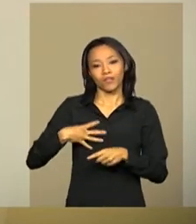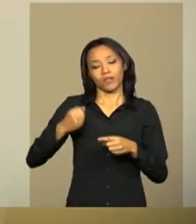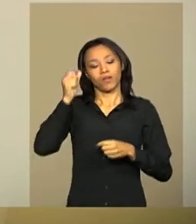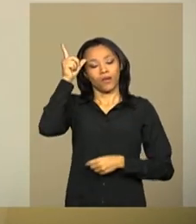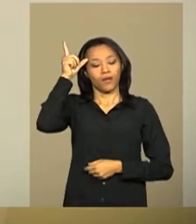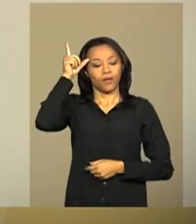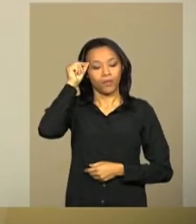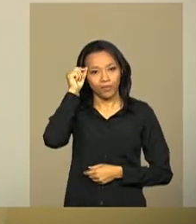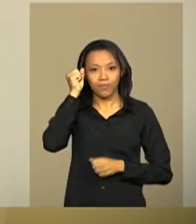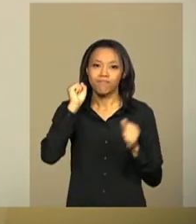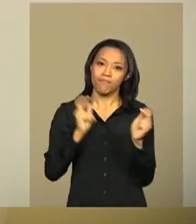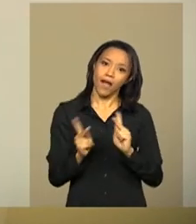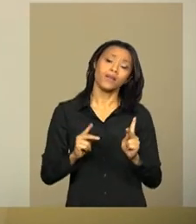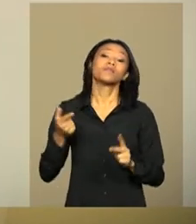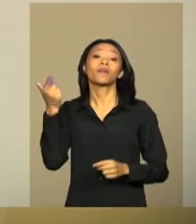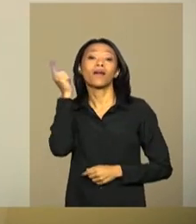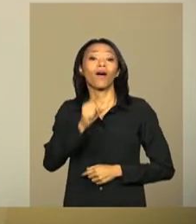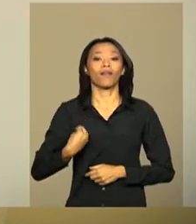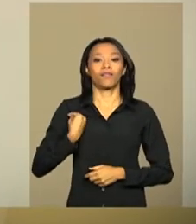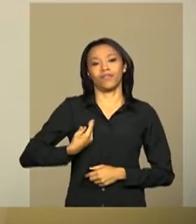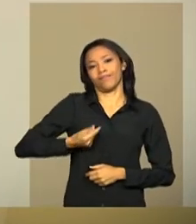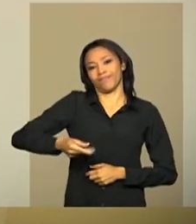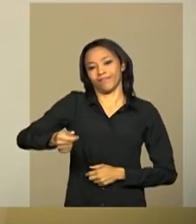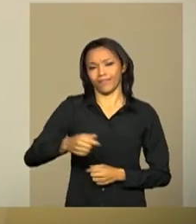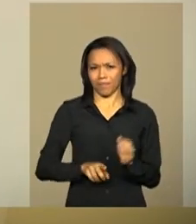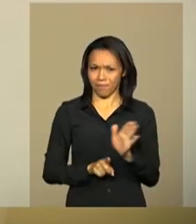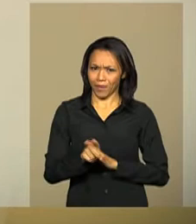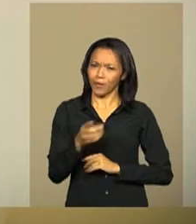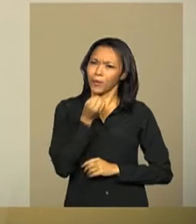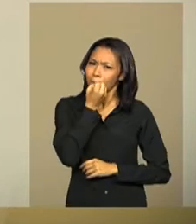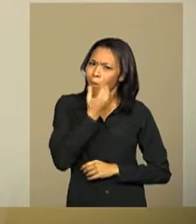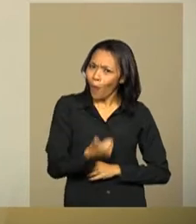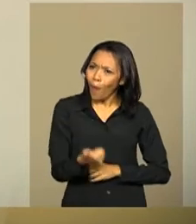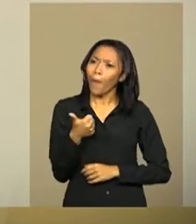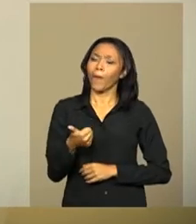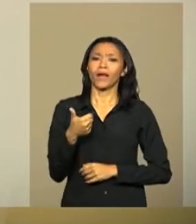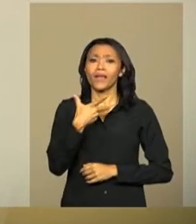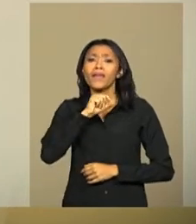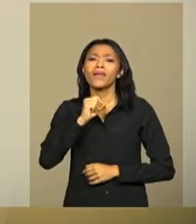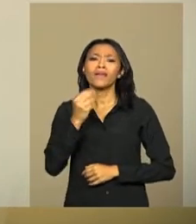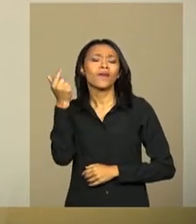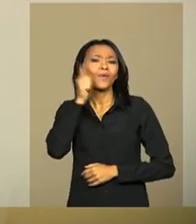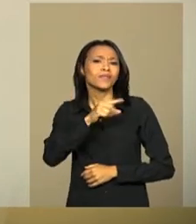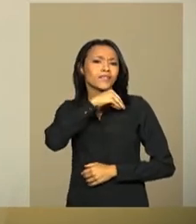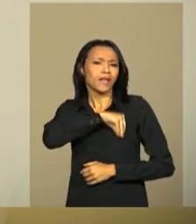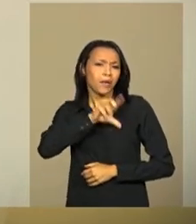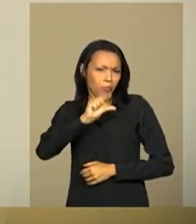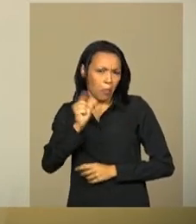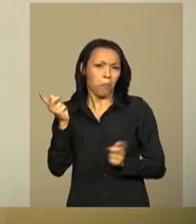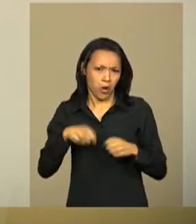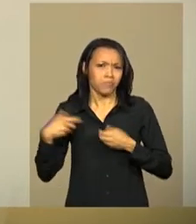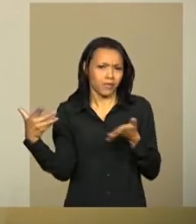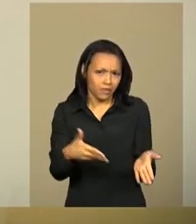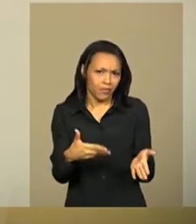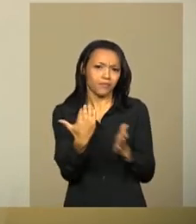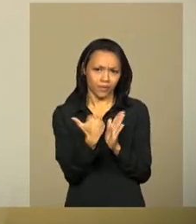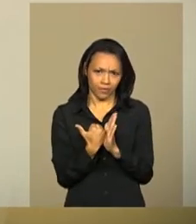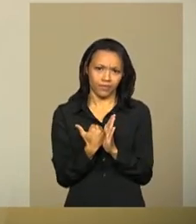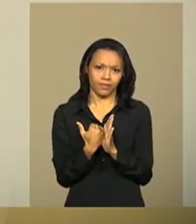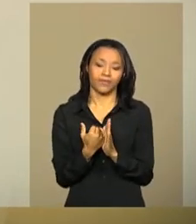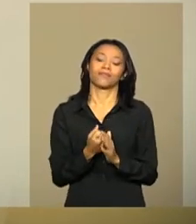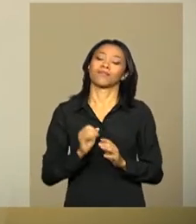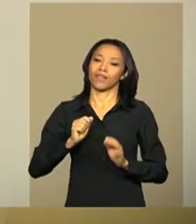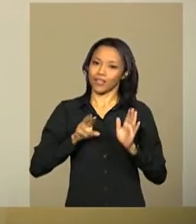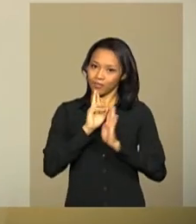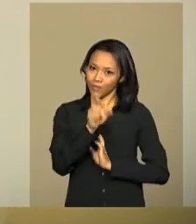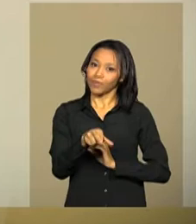porque tem a casa garantida para toda a vida que coisa boa Presidente agora quem ganha um pouco mais também pode participar da Minha Casa Minha Vida